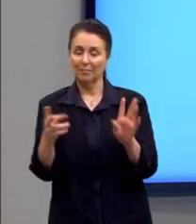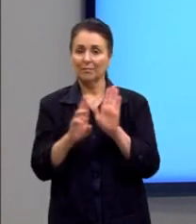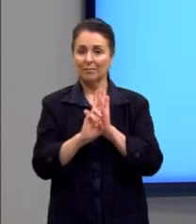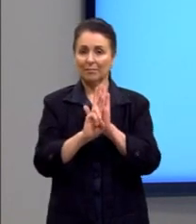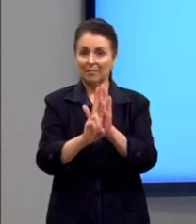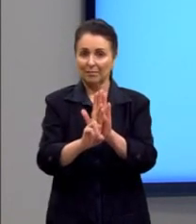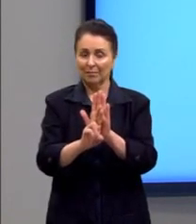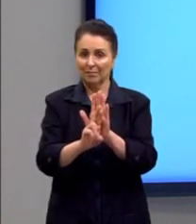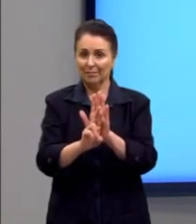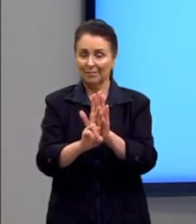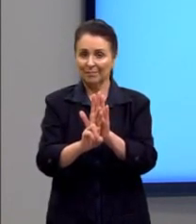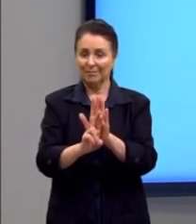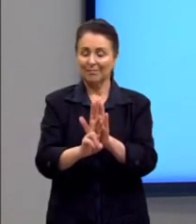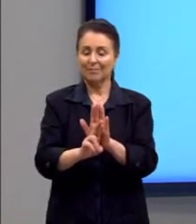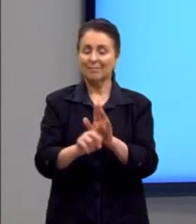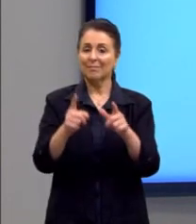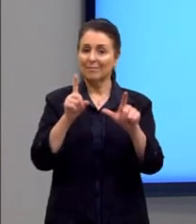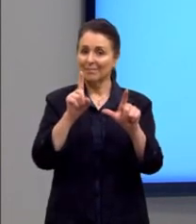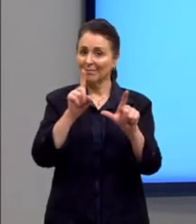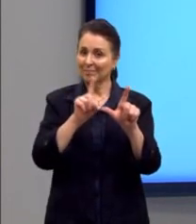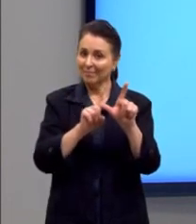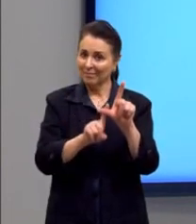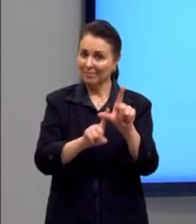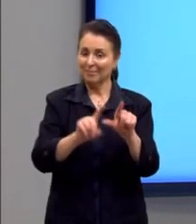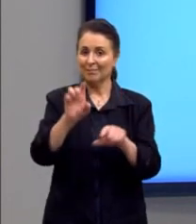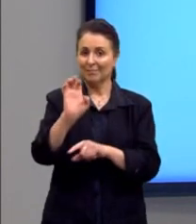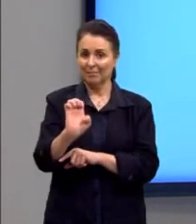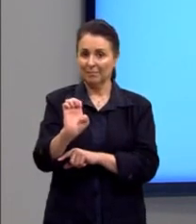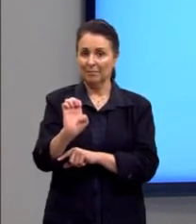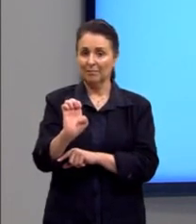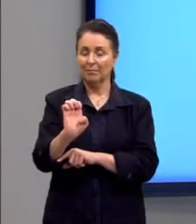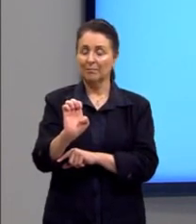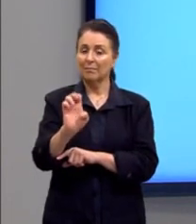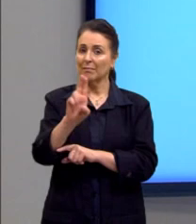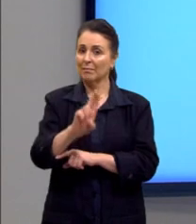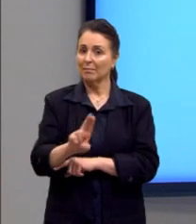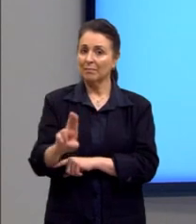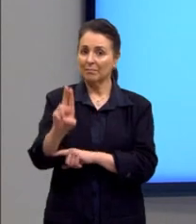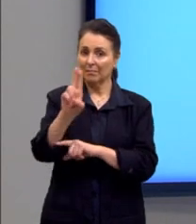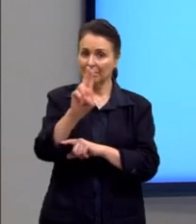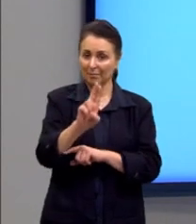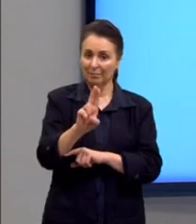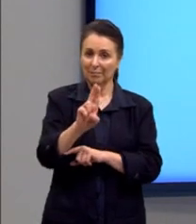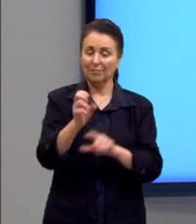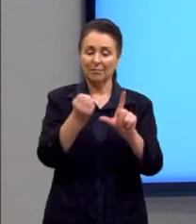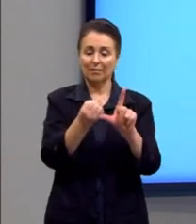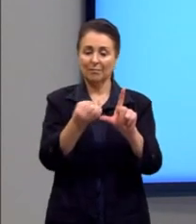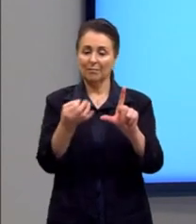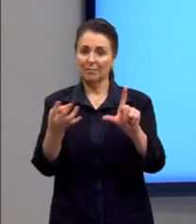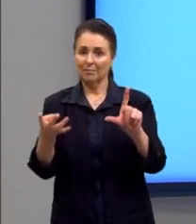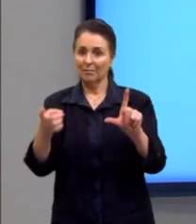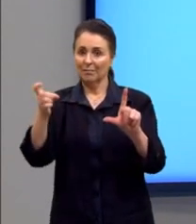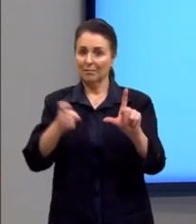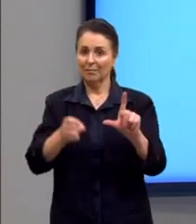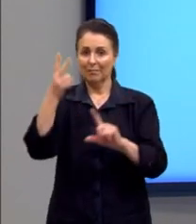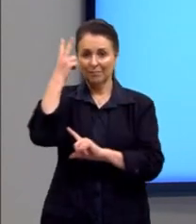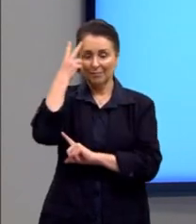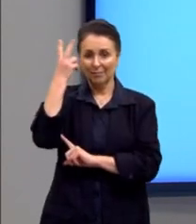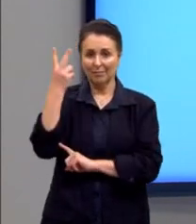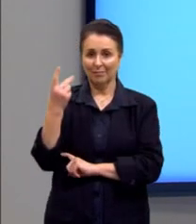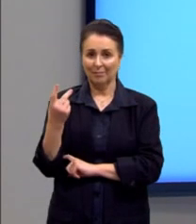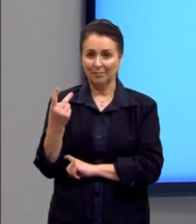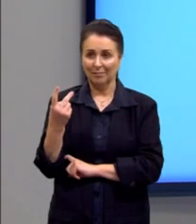representado então pela letrinha ex e nós utilizamos frequentemente nos logaritmos naturais